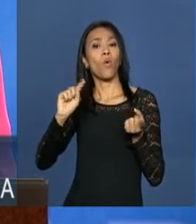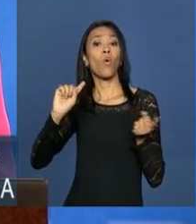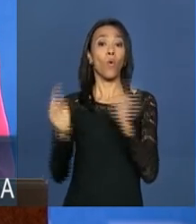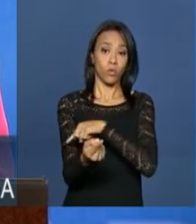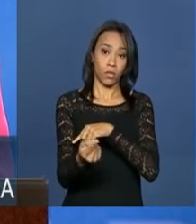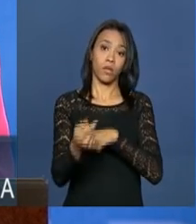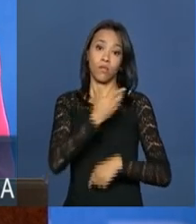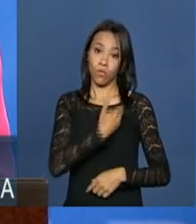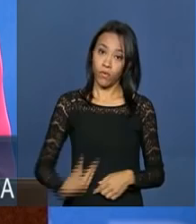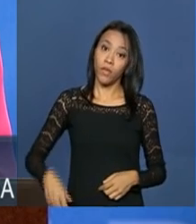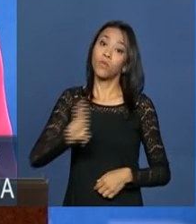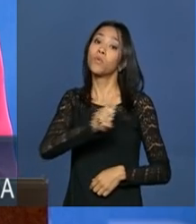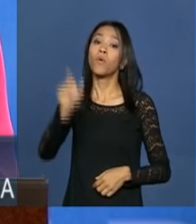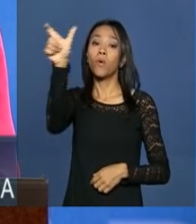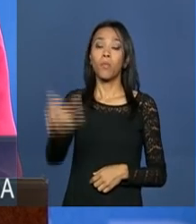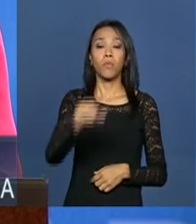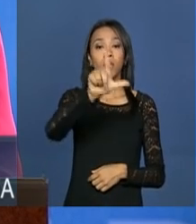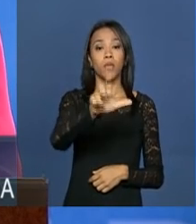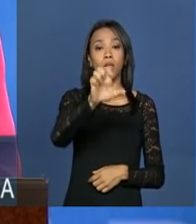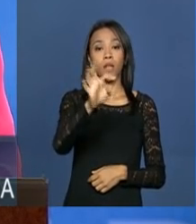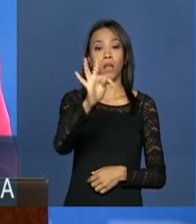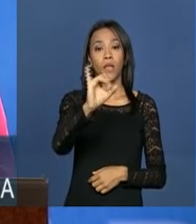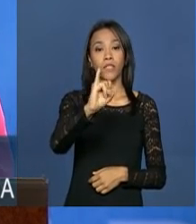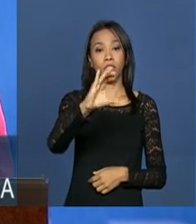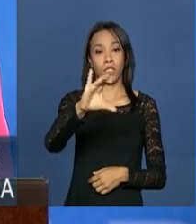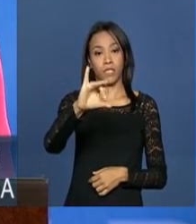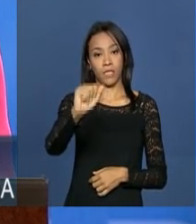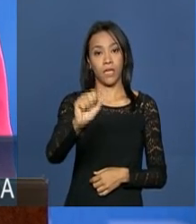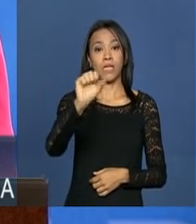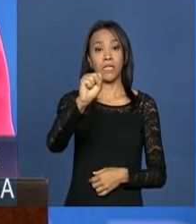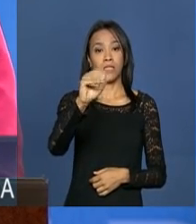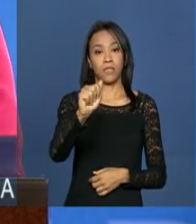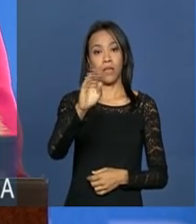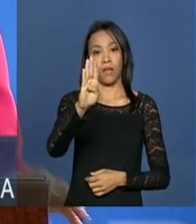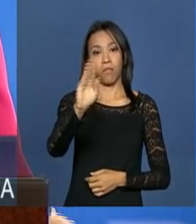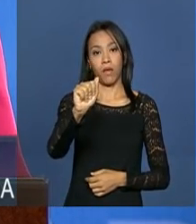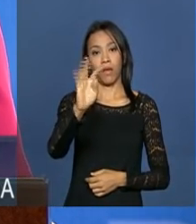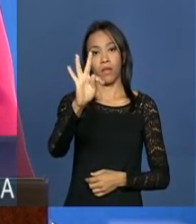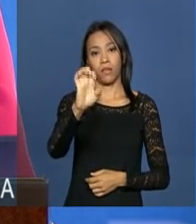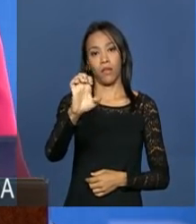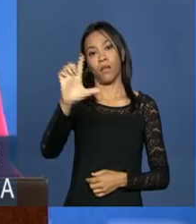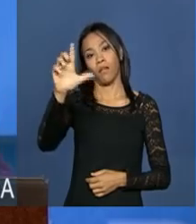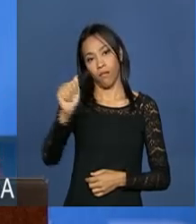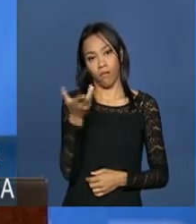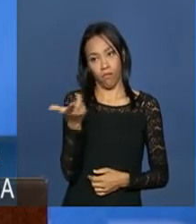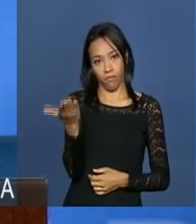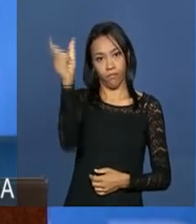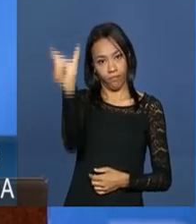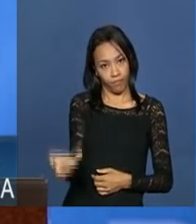a Letícia Sabatelo. Creio também, eu queria destacar